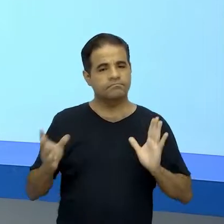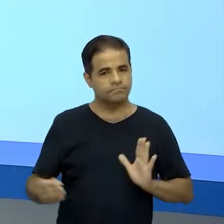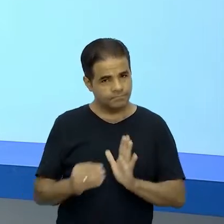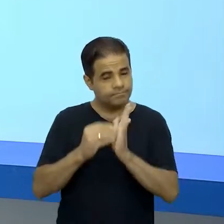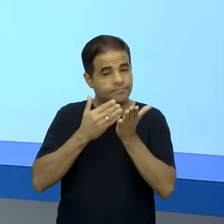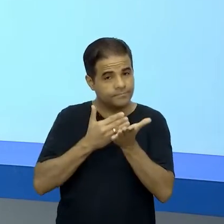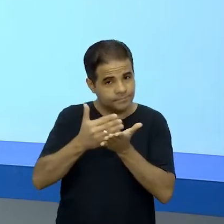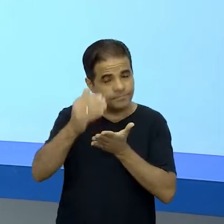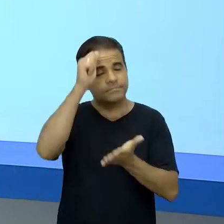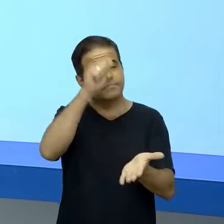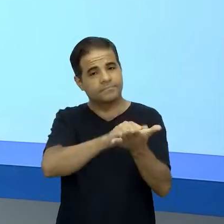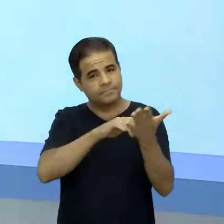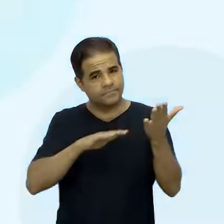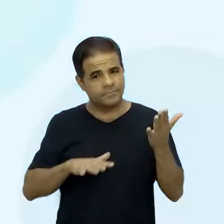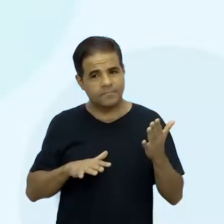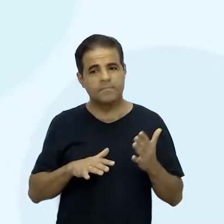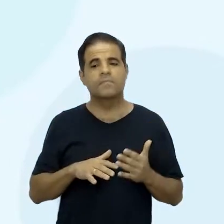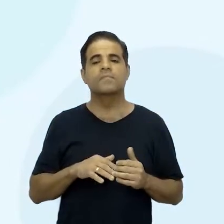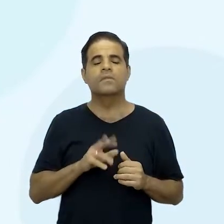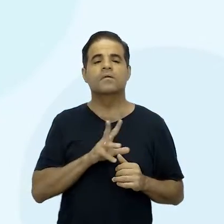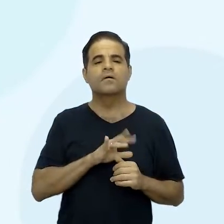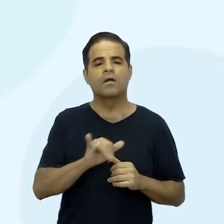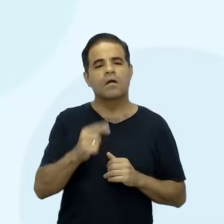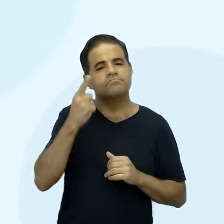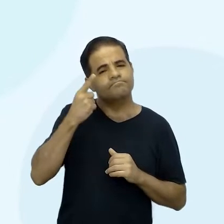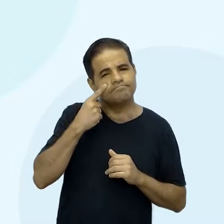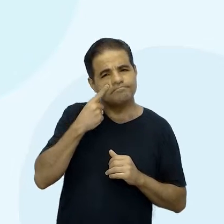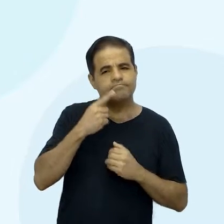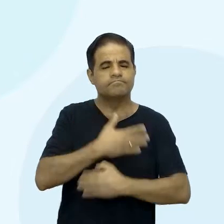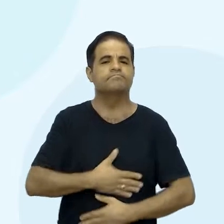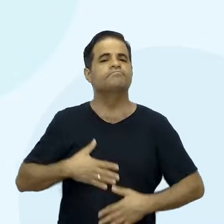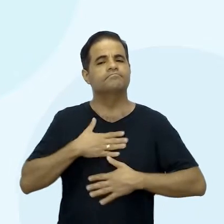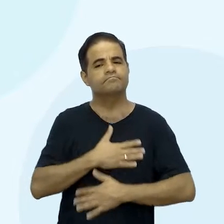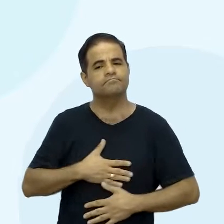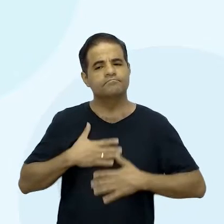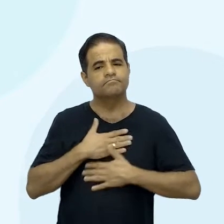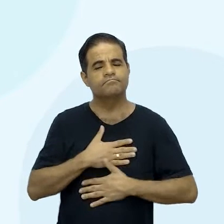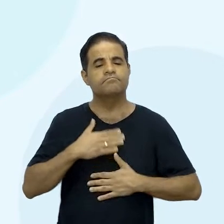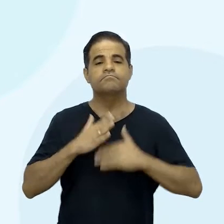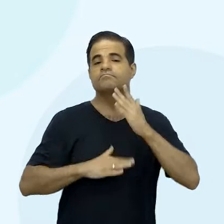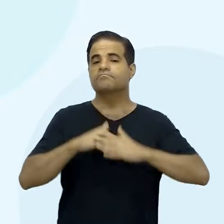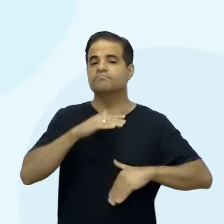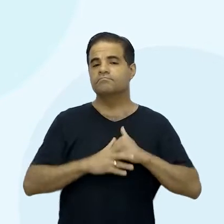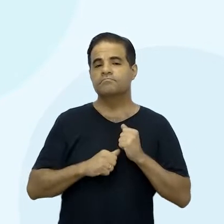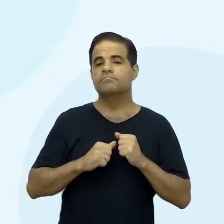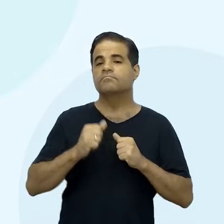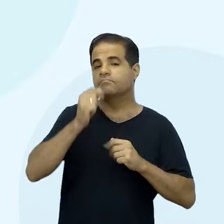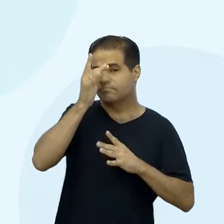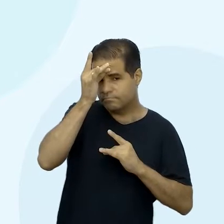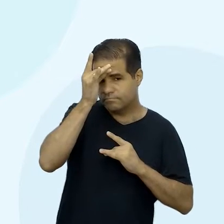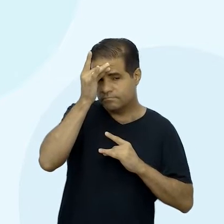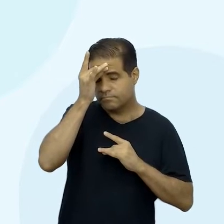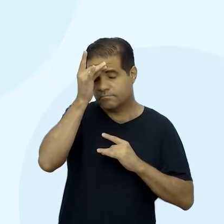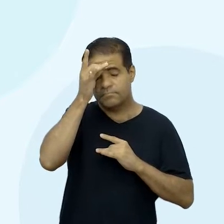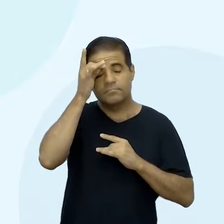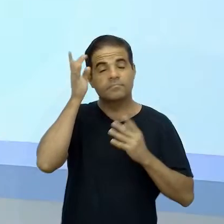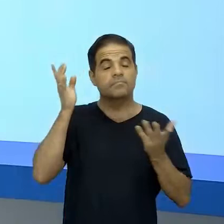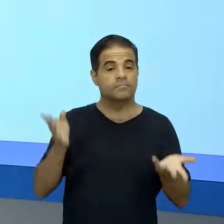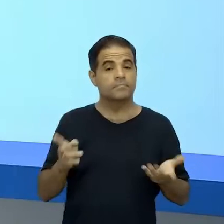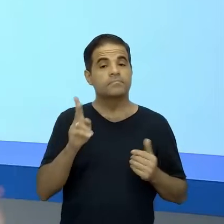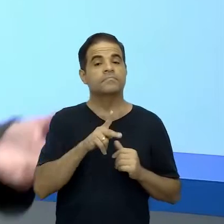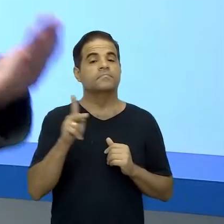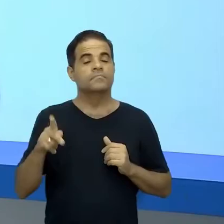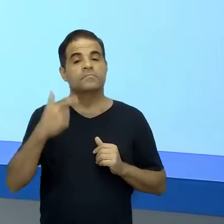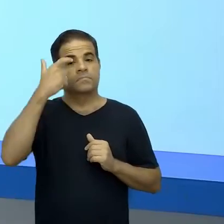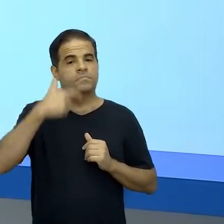iniciar a nossa atividade, a gente vai promover um momento de apreciação de obras criadas por artistas da performance. Aí, professor